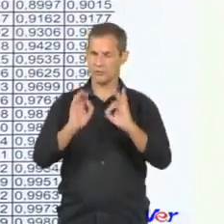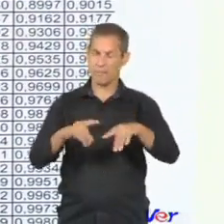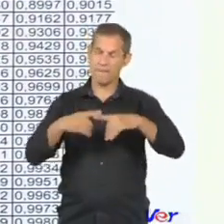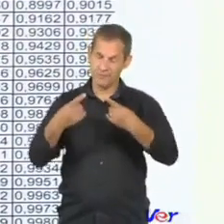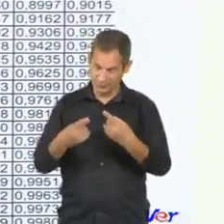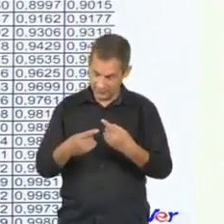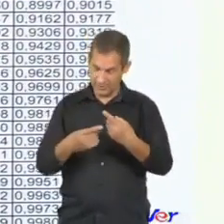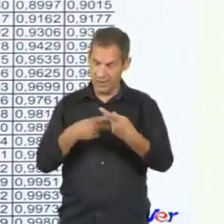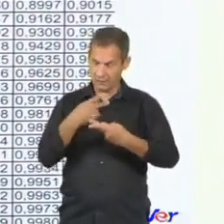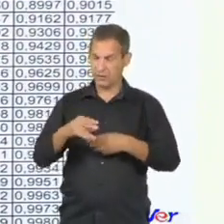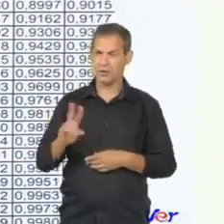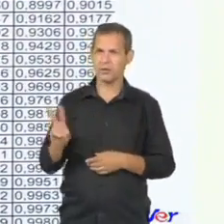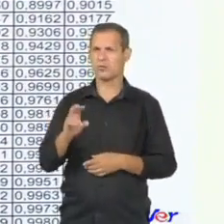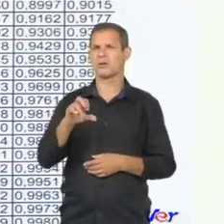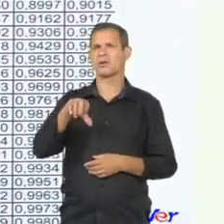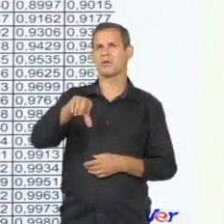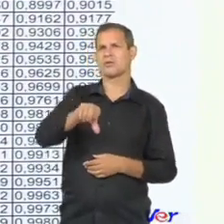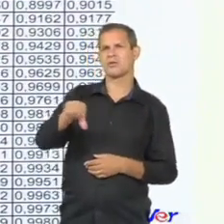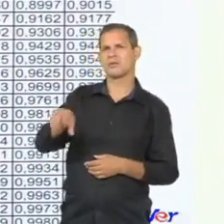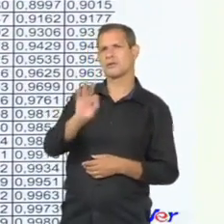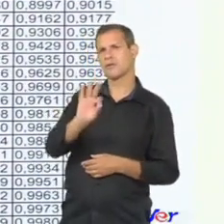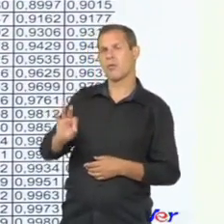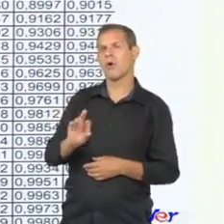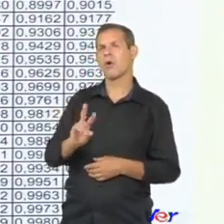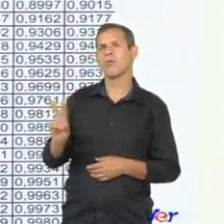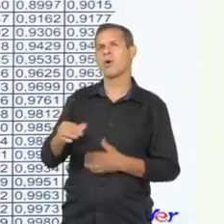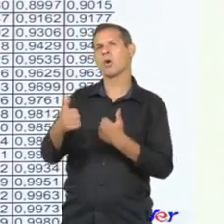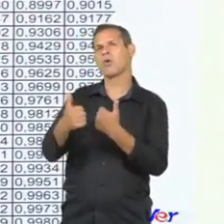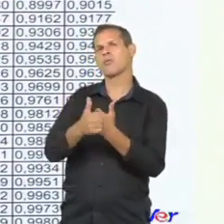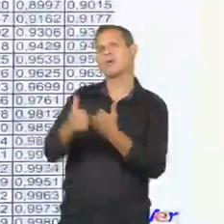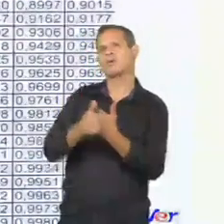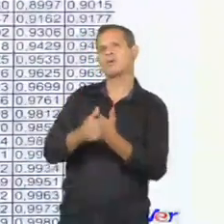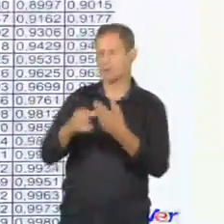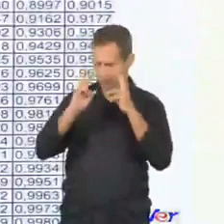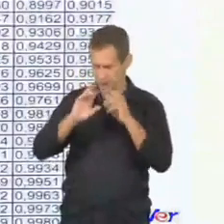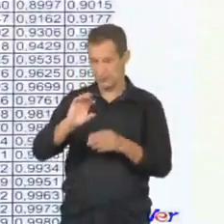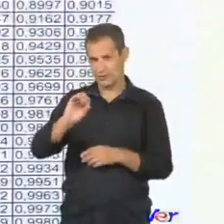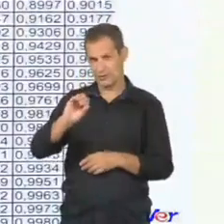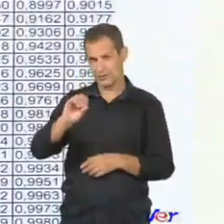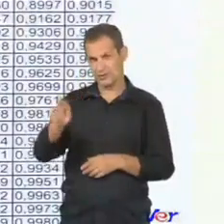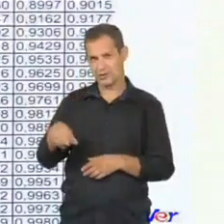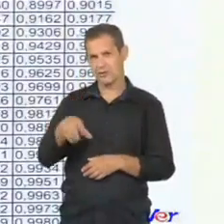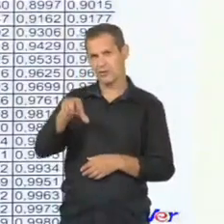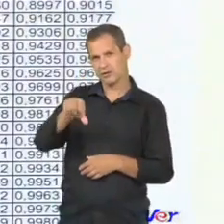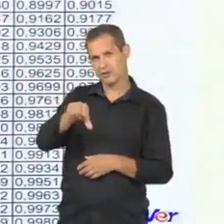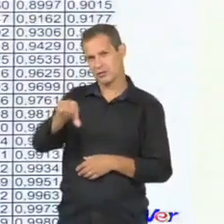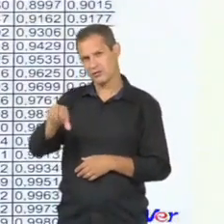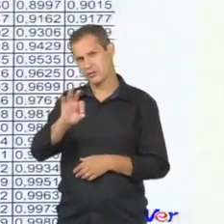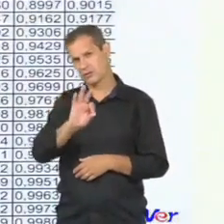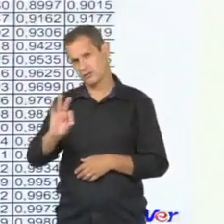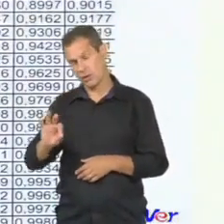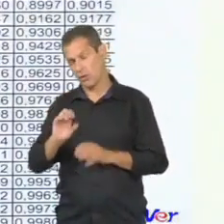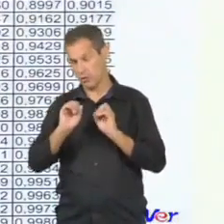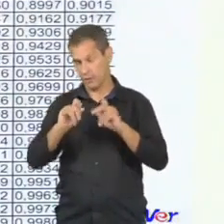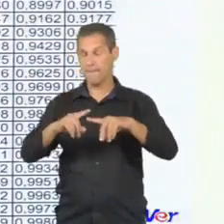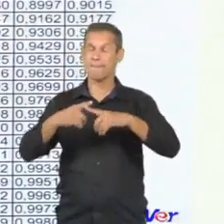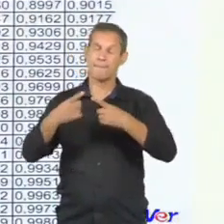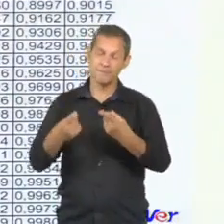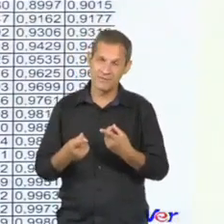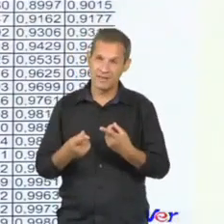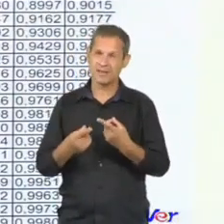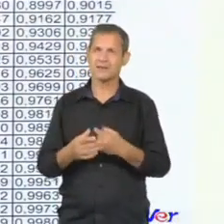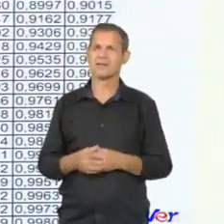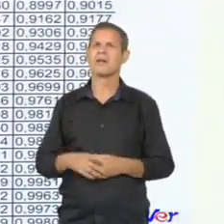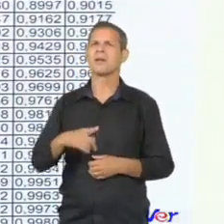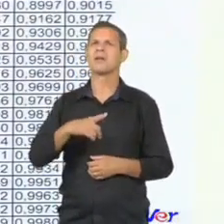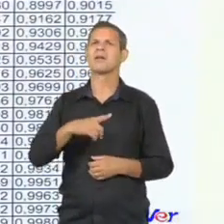ele está dizendo lá que o meu valor é 99%, o valor mais próximo está aqui, ó, 0,99%. Ok? Nas